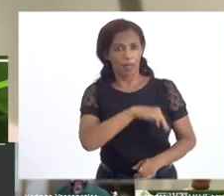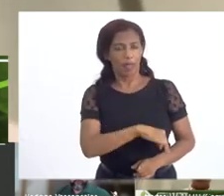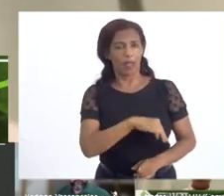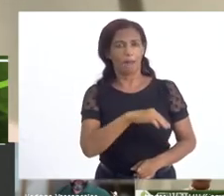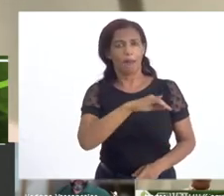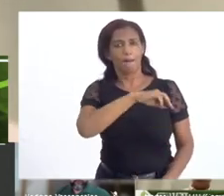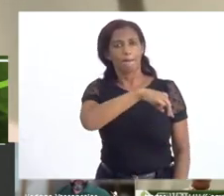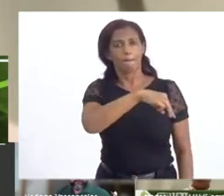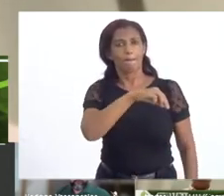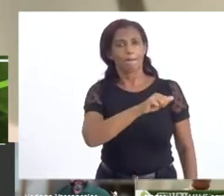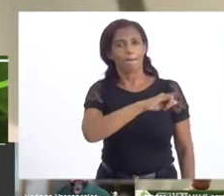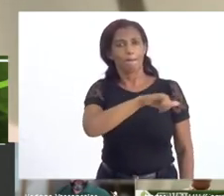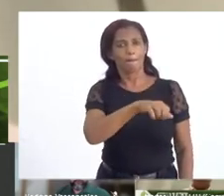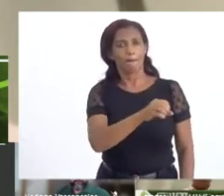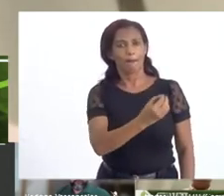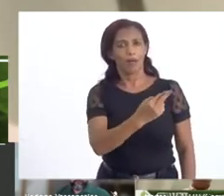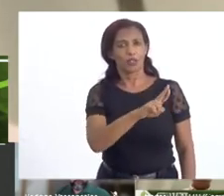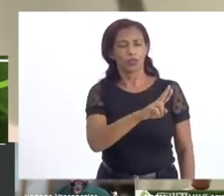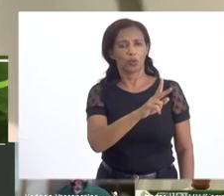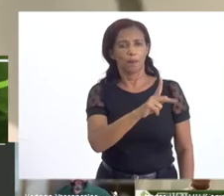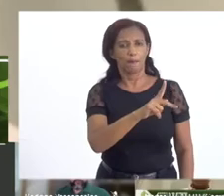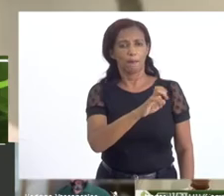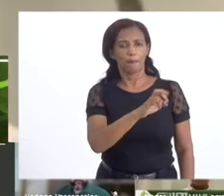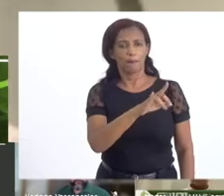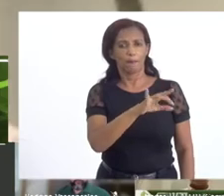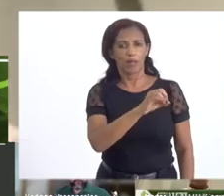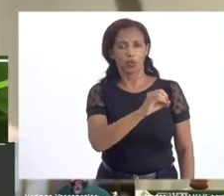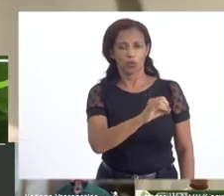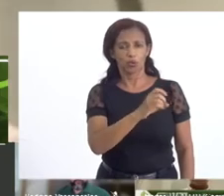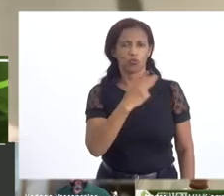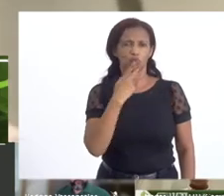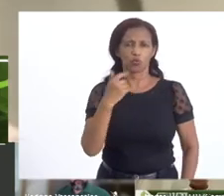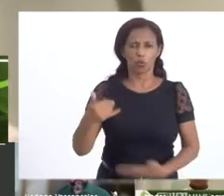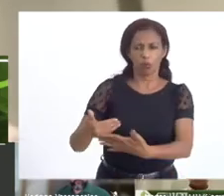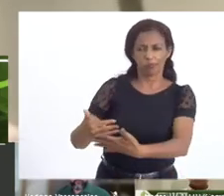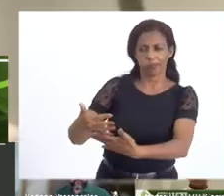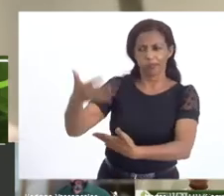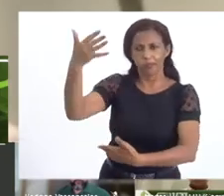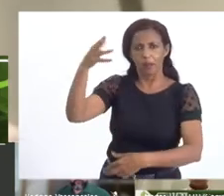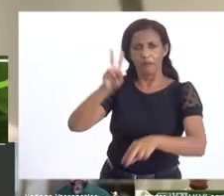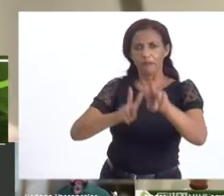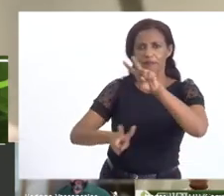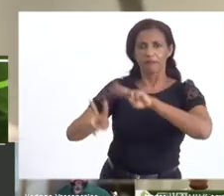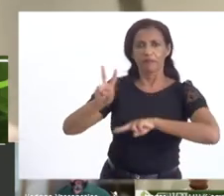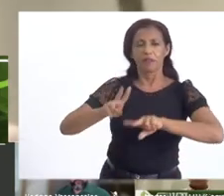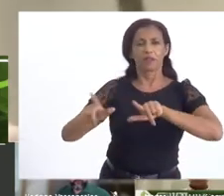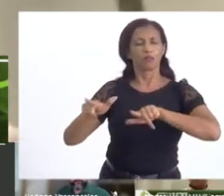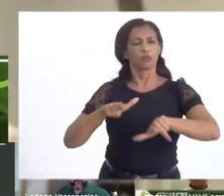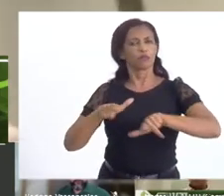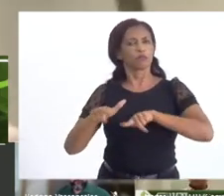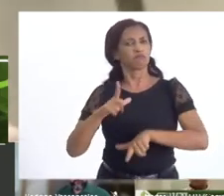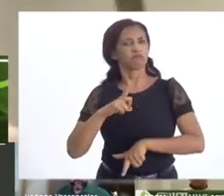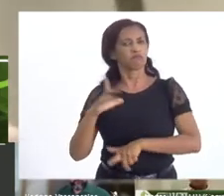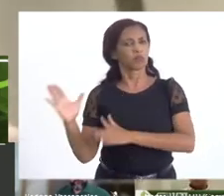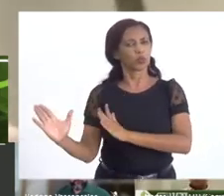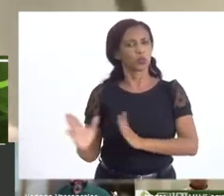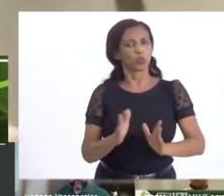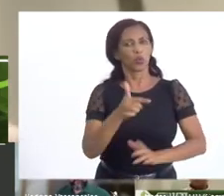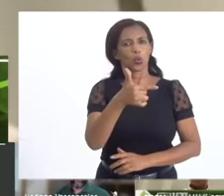Peixoto. Enfim, eu queria passar somente um pouco da visão do nosso trabalho, que tem sido